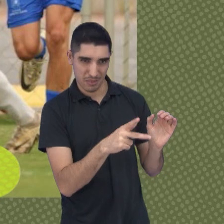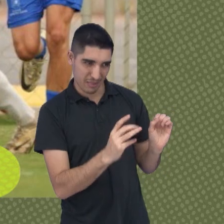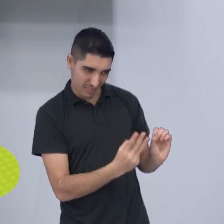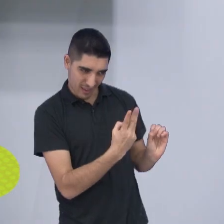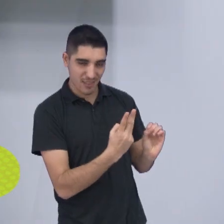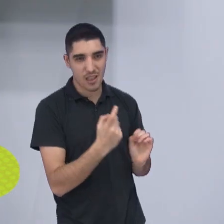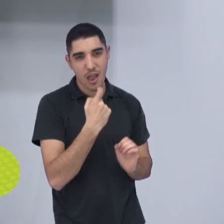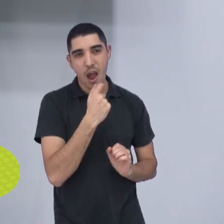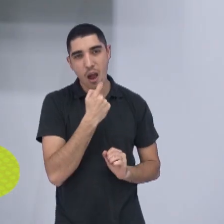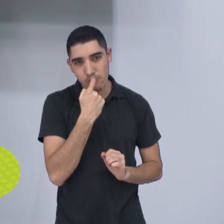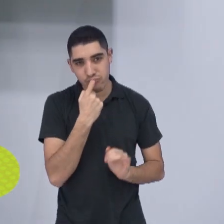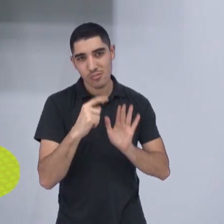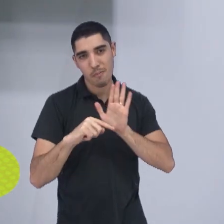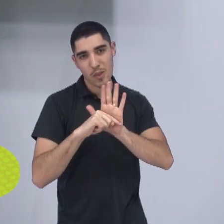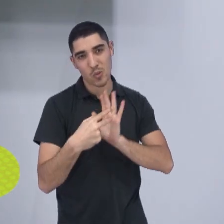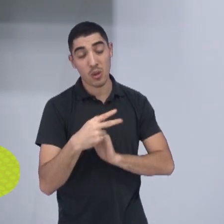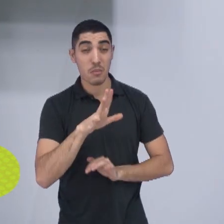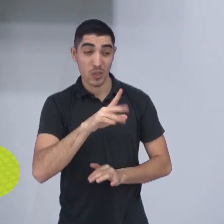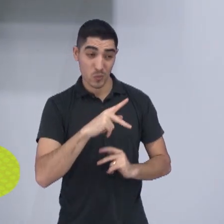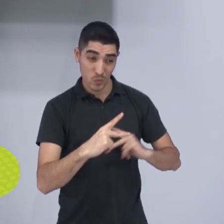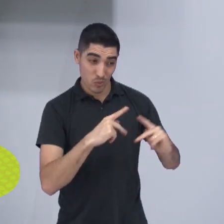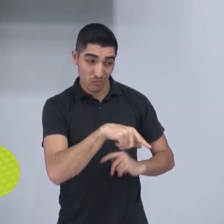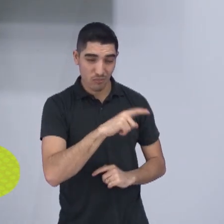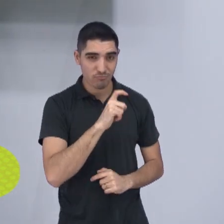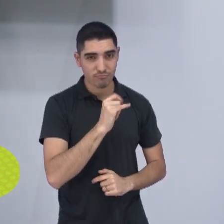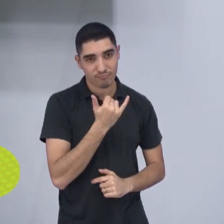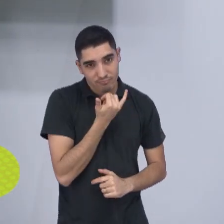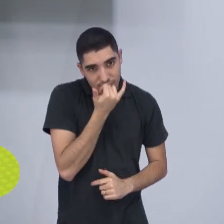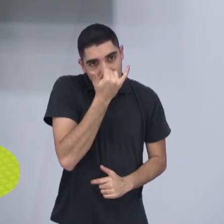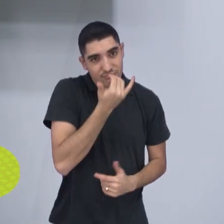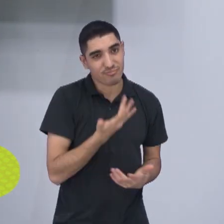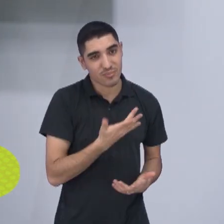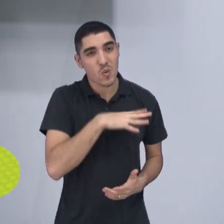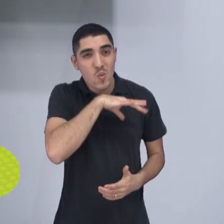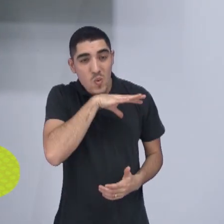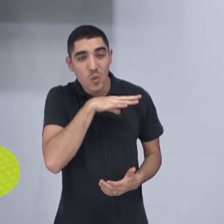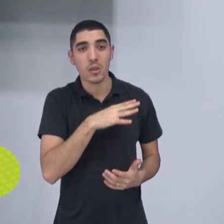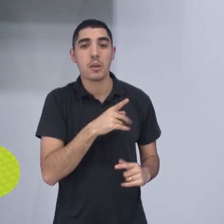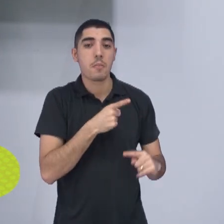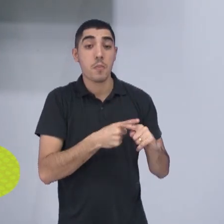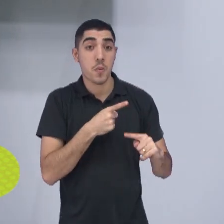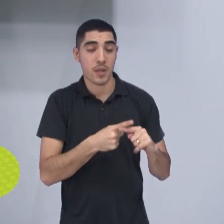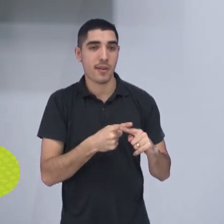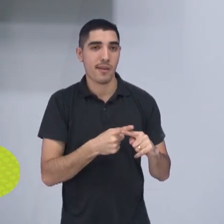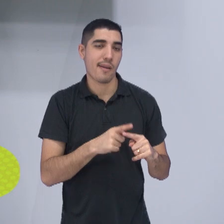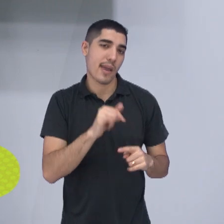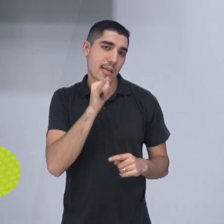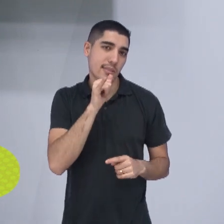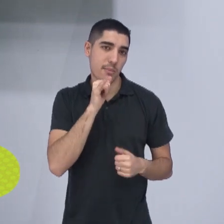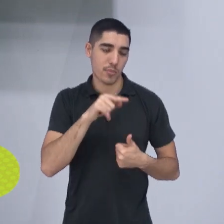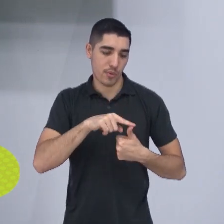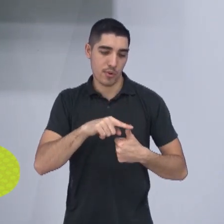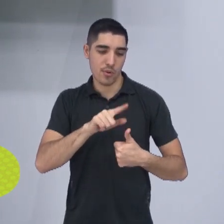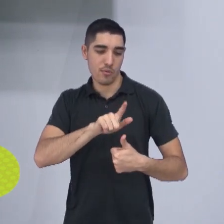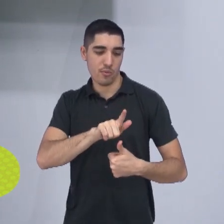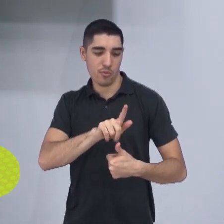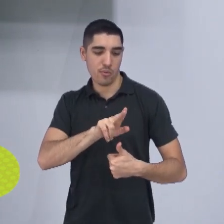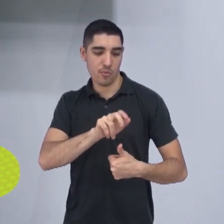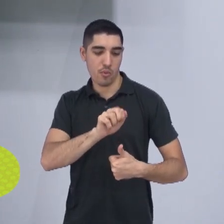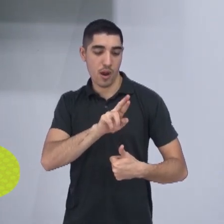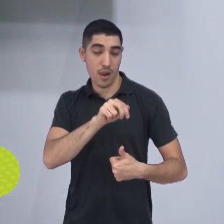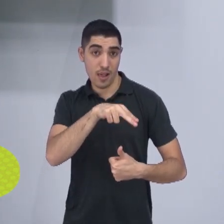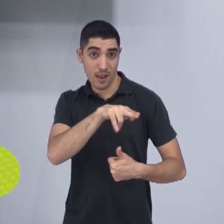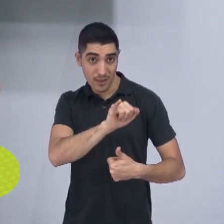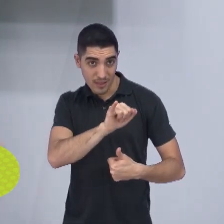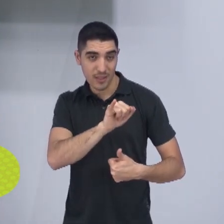ficou ruim, porque como esses times que são de camisa, né? Times grandes, né? Vamos dizer assim,